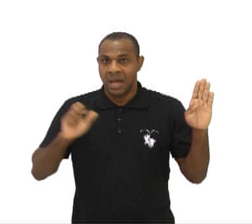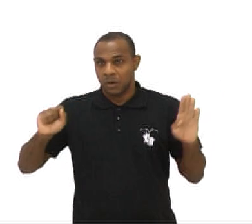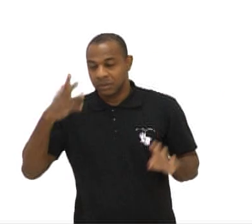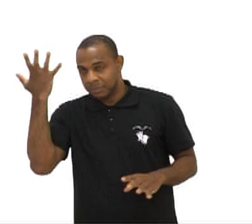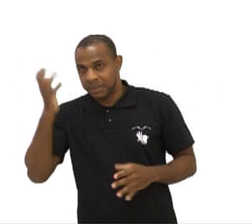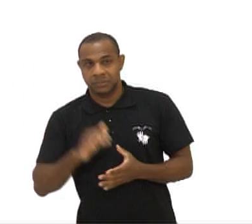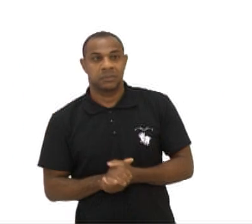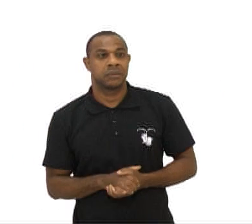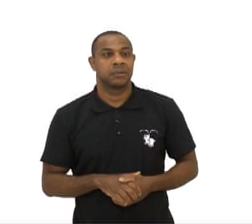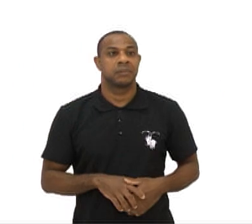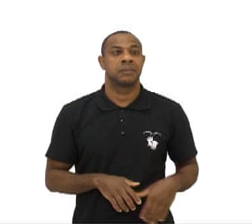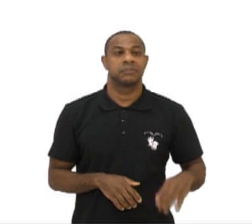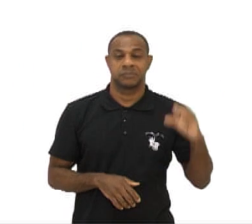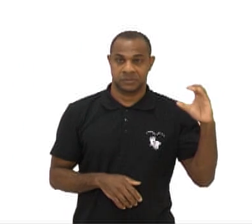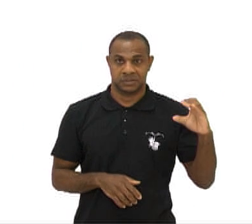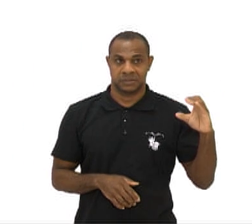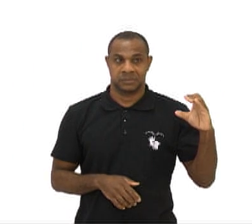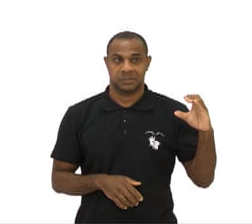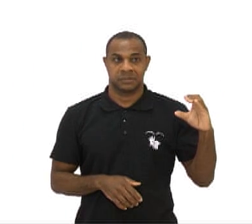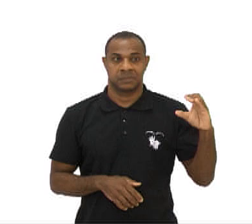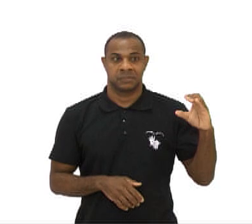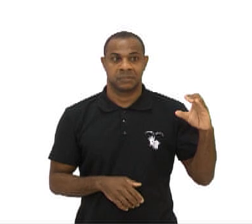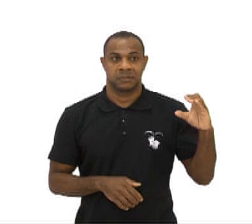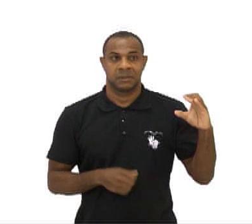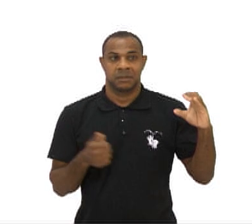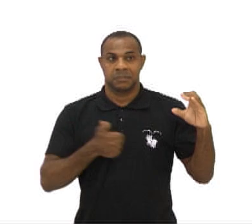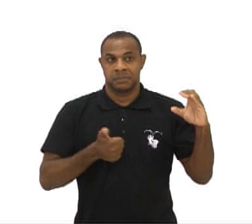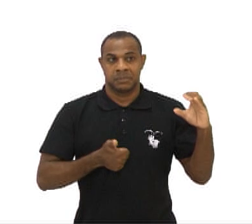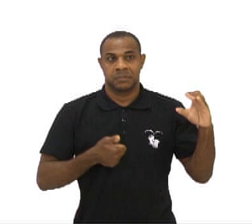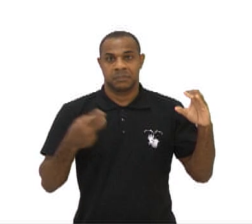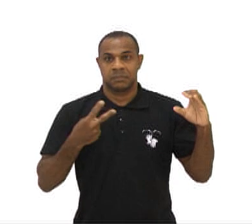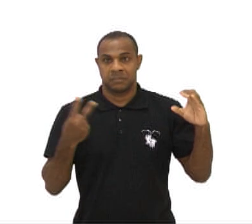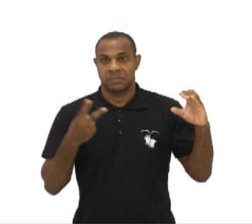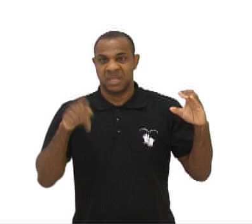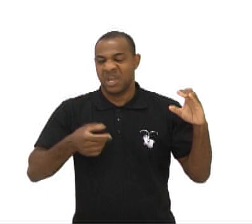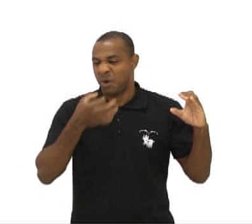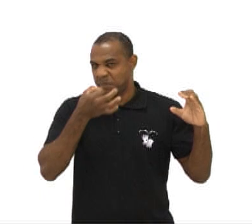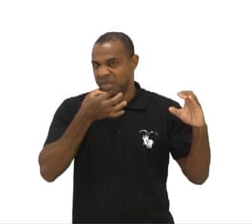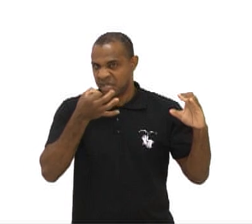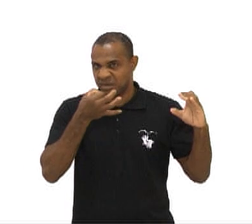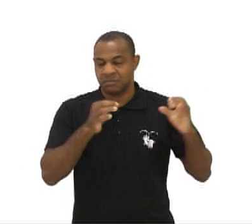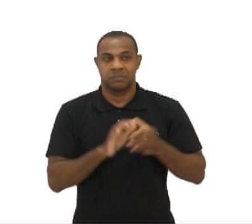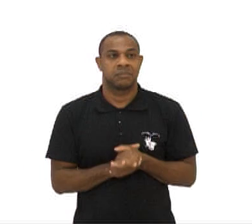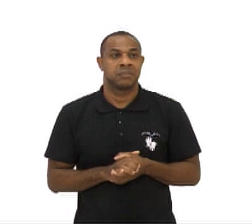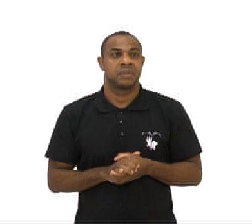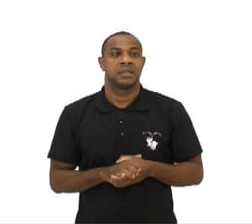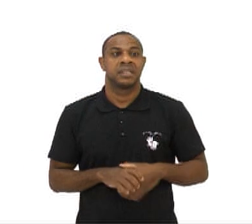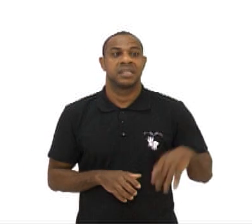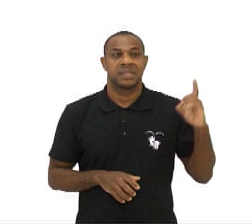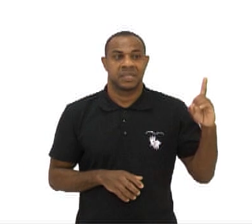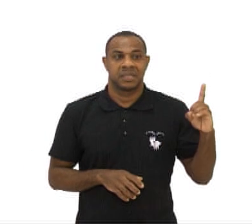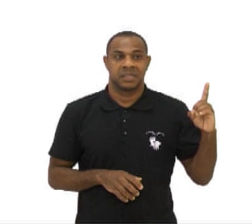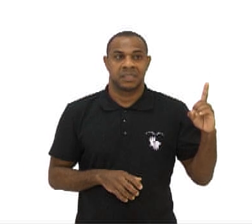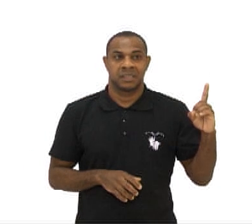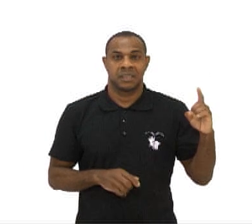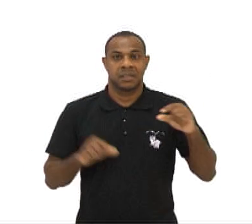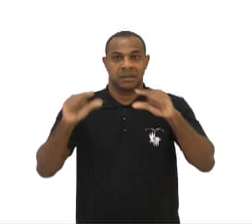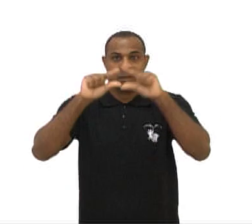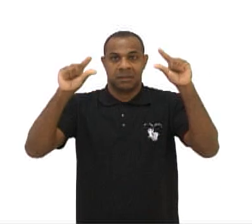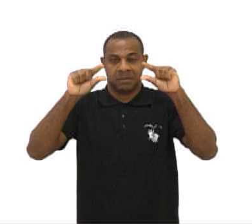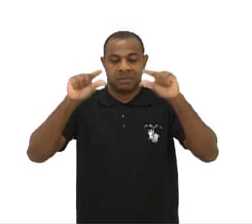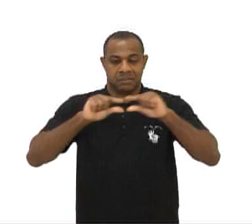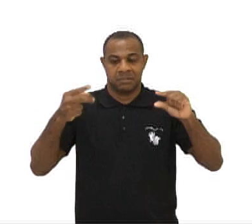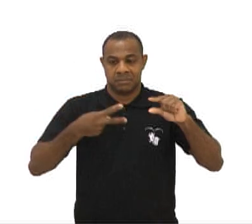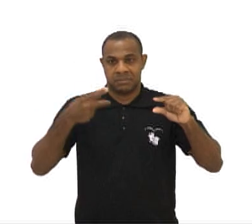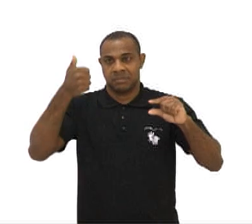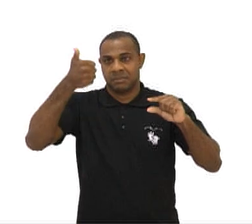fatos. Alternativa C. A primeira e a segunda são opiniões. E D. A primeira frase